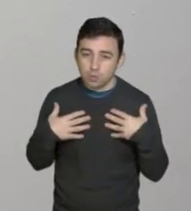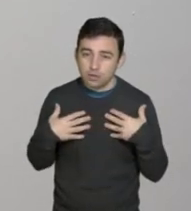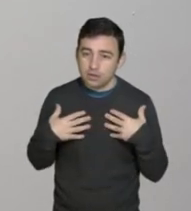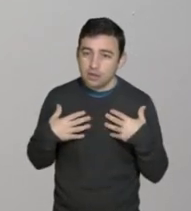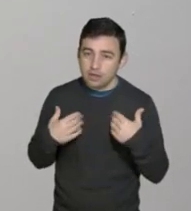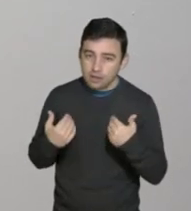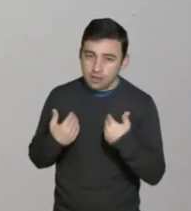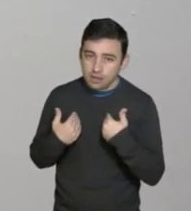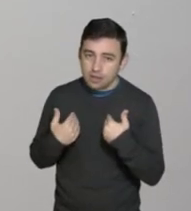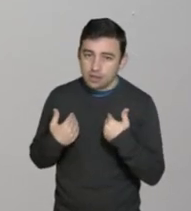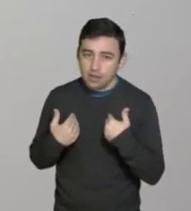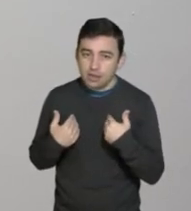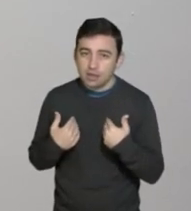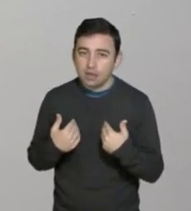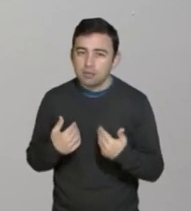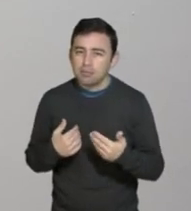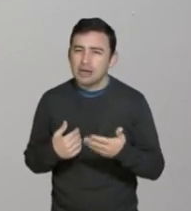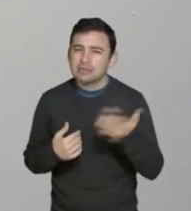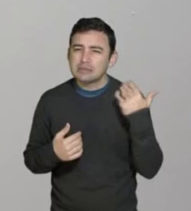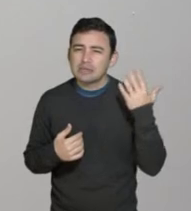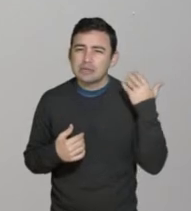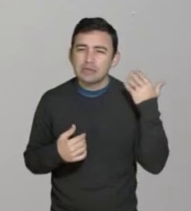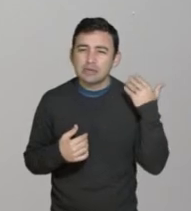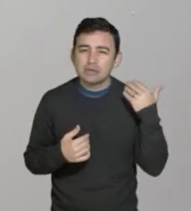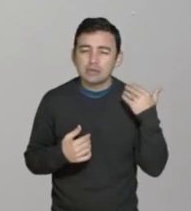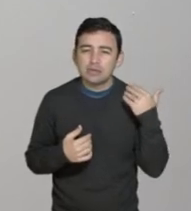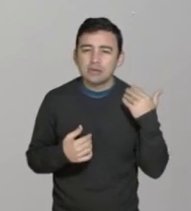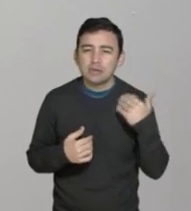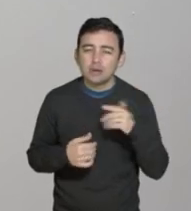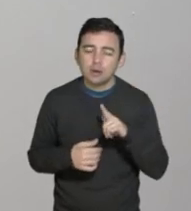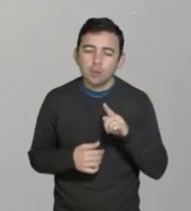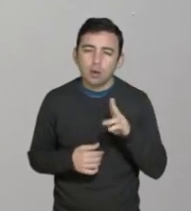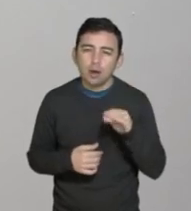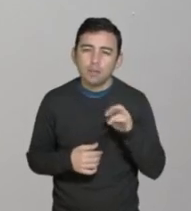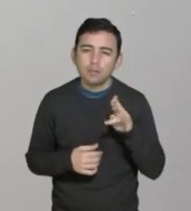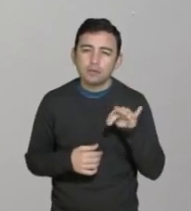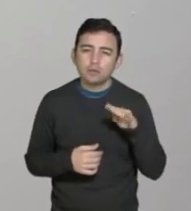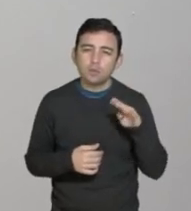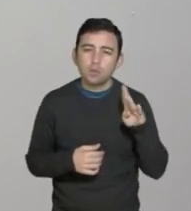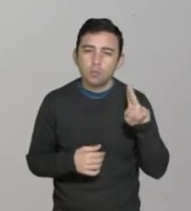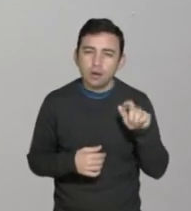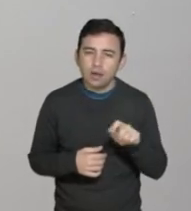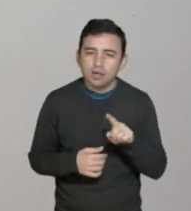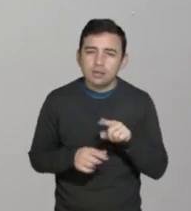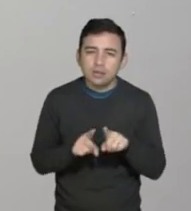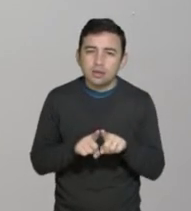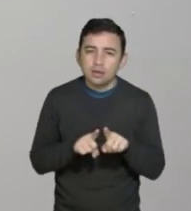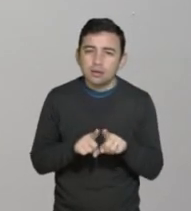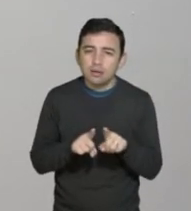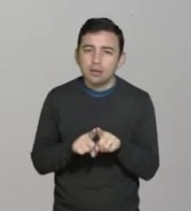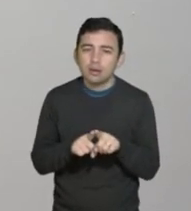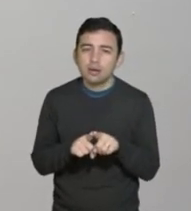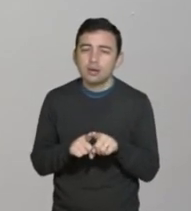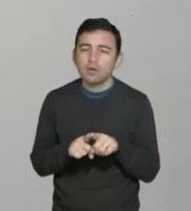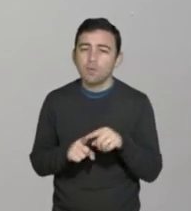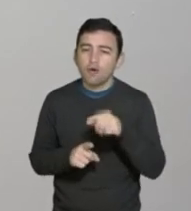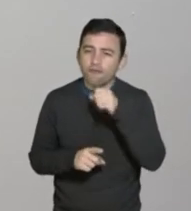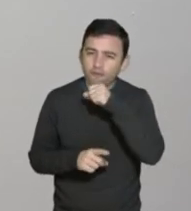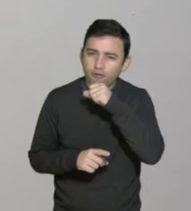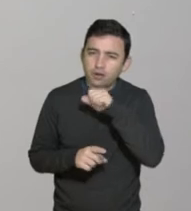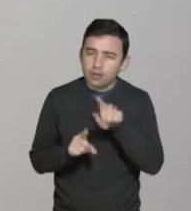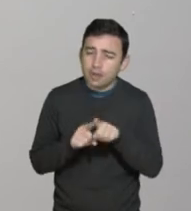sou raízes lá do meu lajeado alto de Guabiruba. Sou butuverense, mas o avô deles nasceu